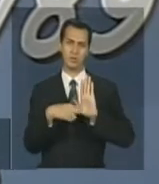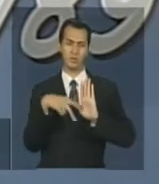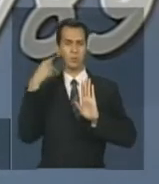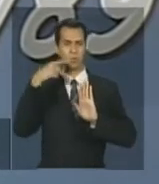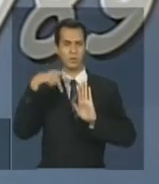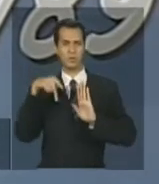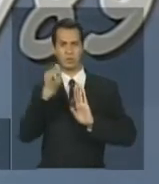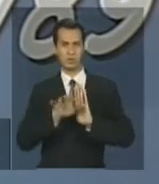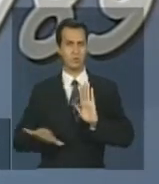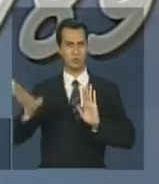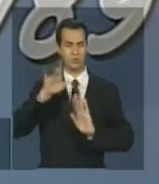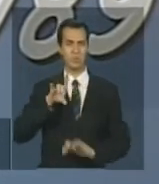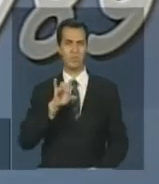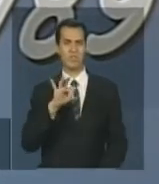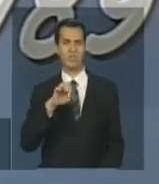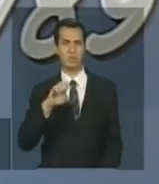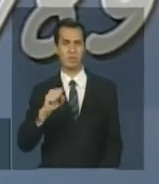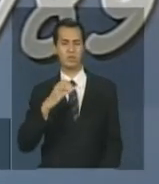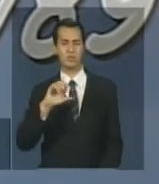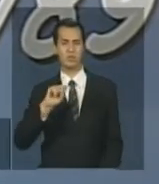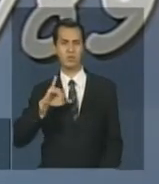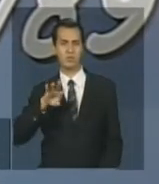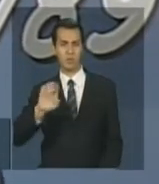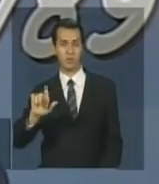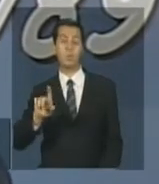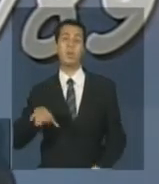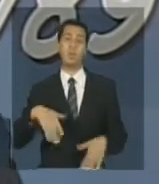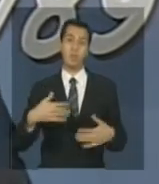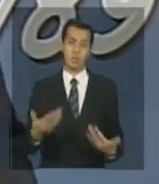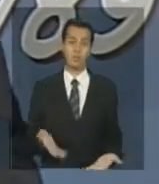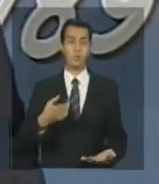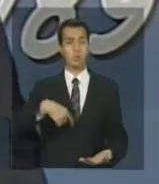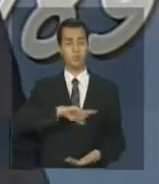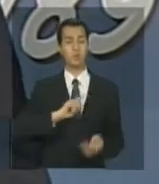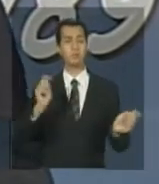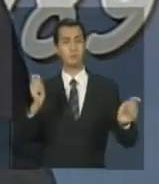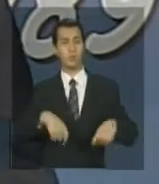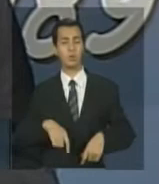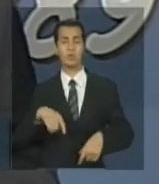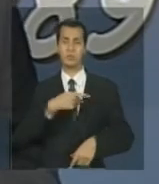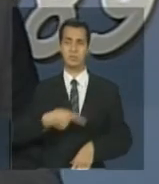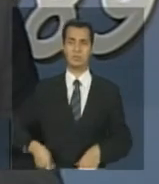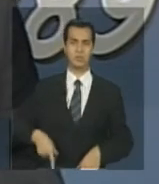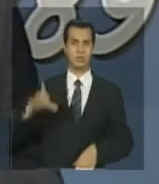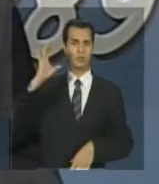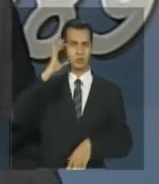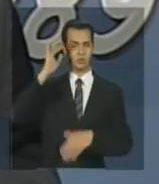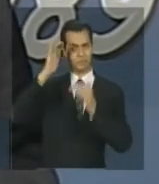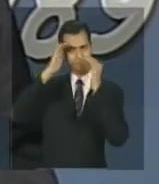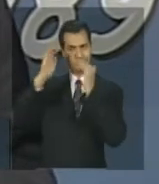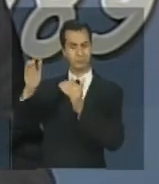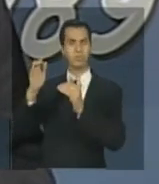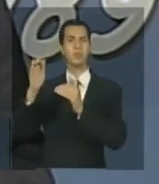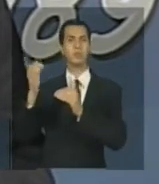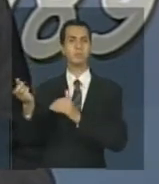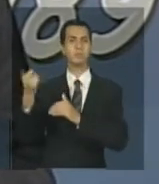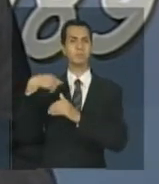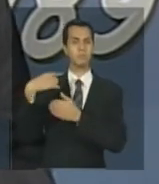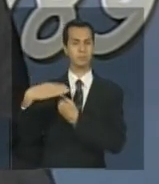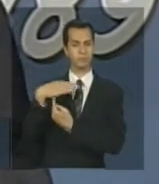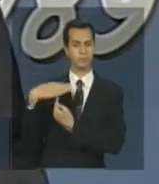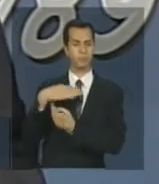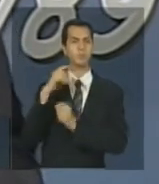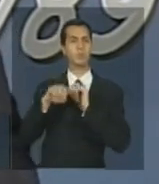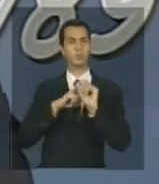Defesa Civil e a gente possa atender a orientação a presidenta Dilma no sentido de que